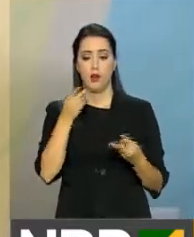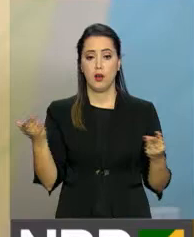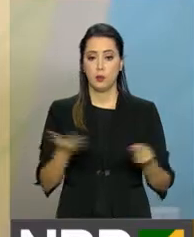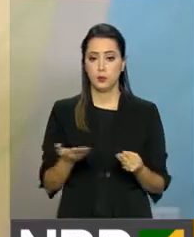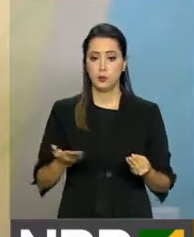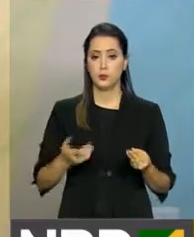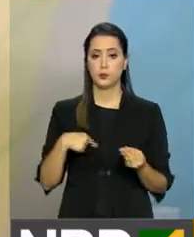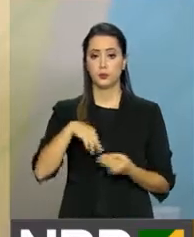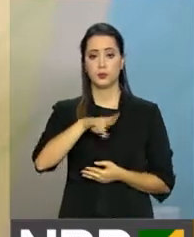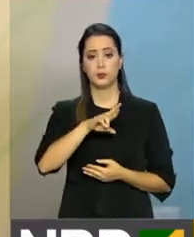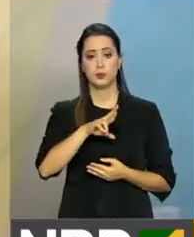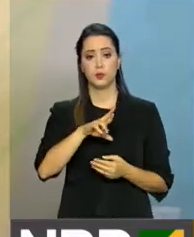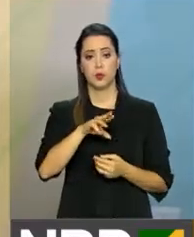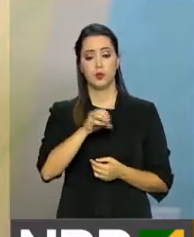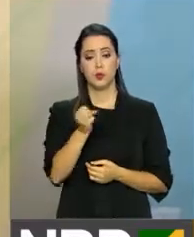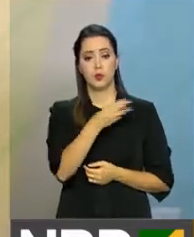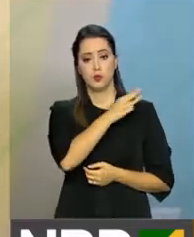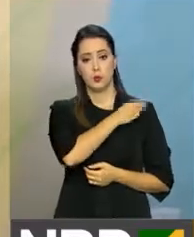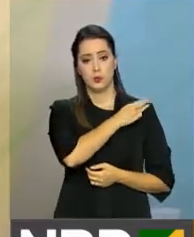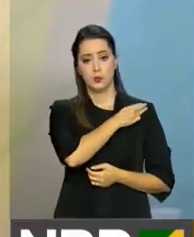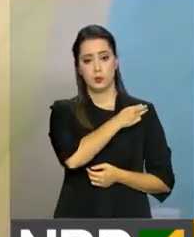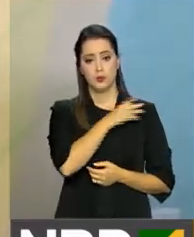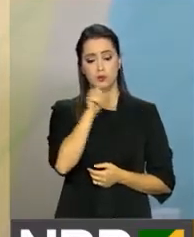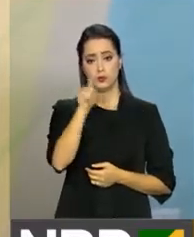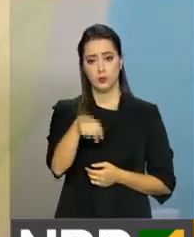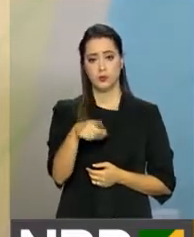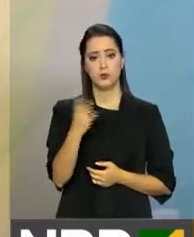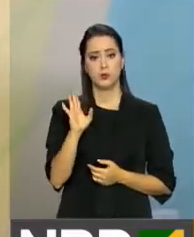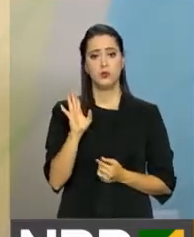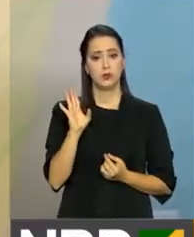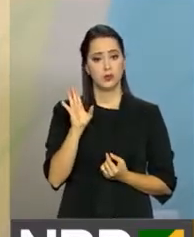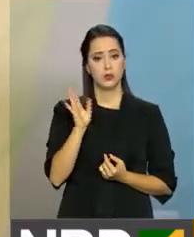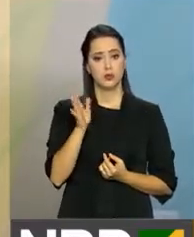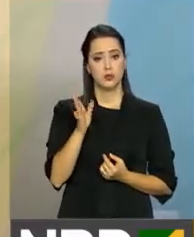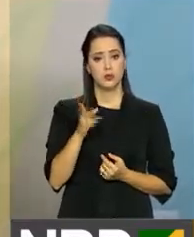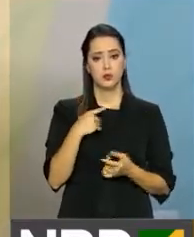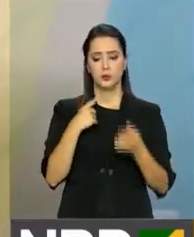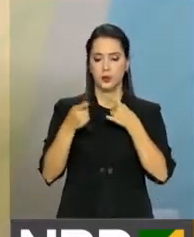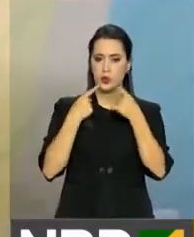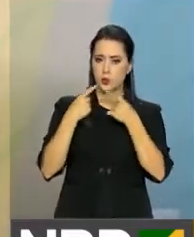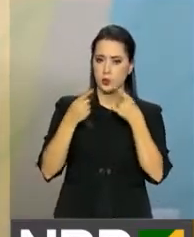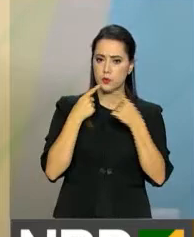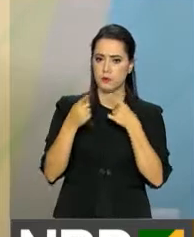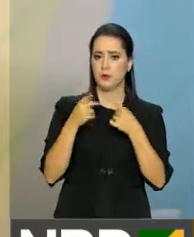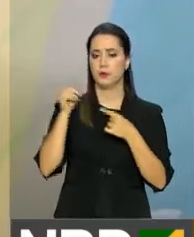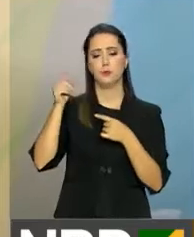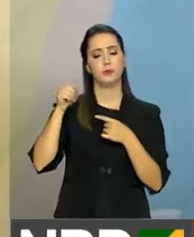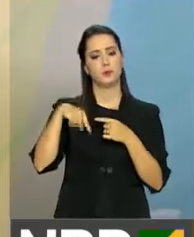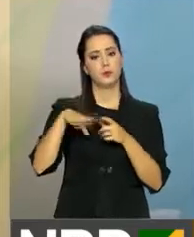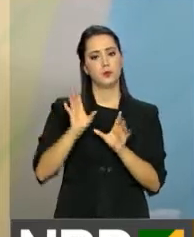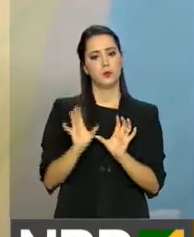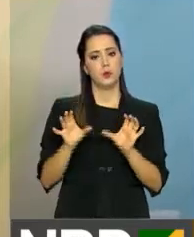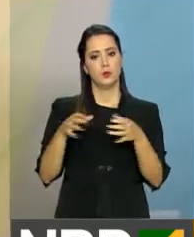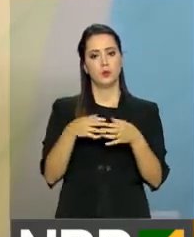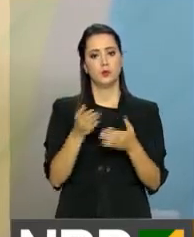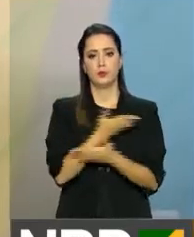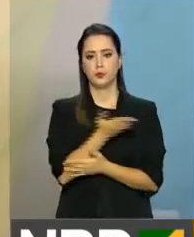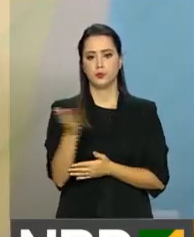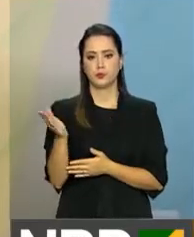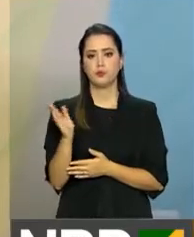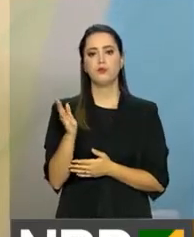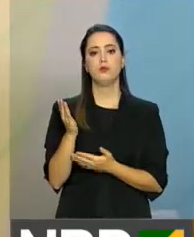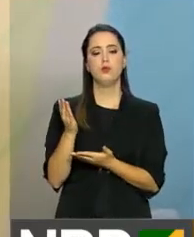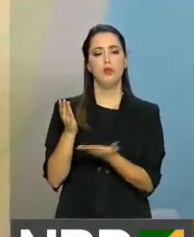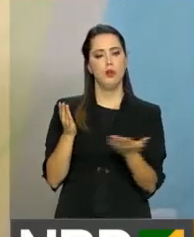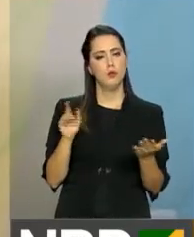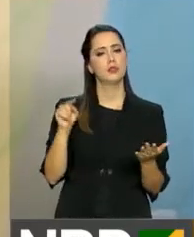da reforma do ensino médio e aliás foi objeto de muitas das discussões parciais que os senhores e senhoras